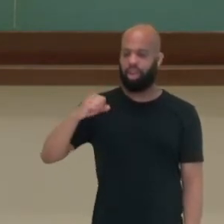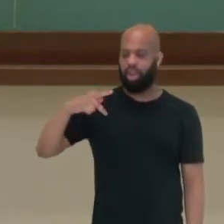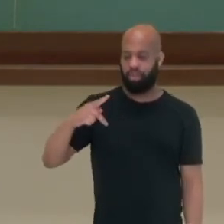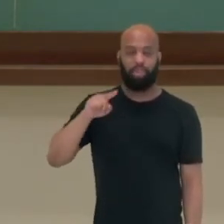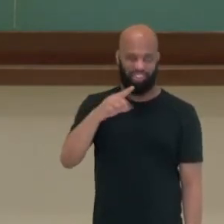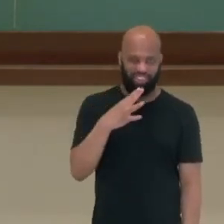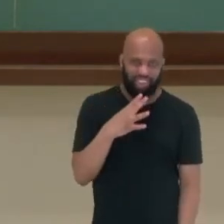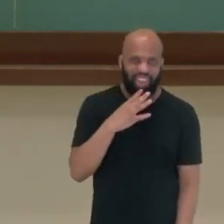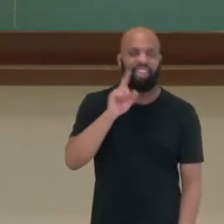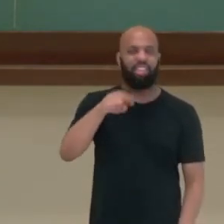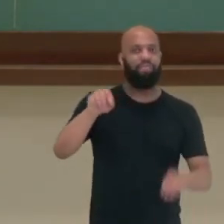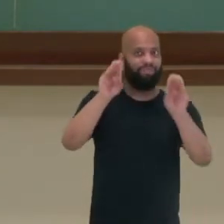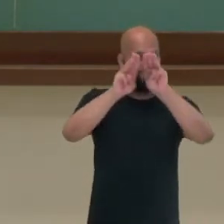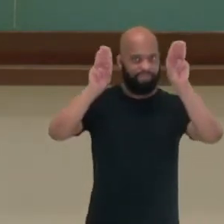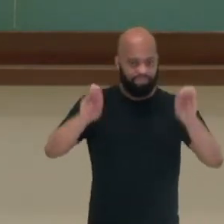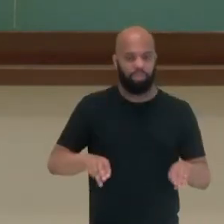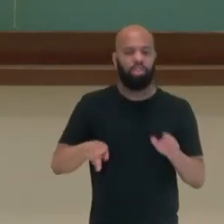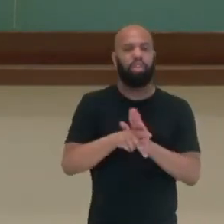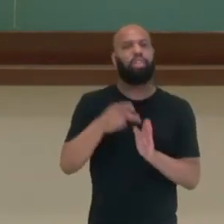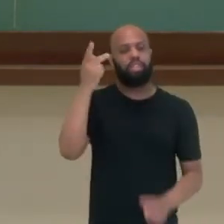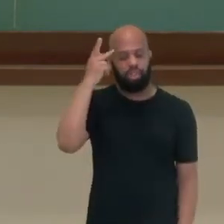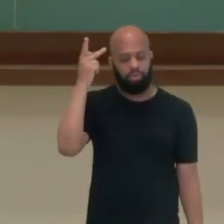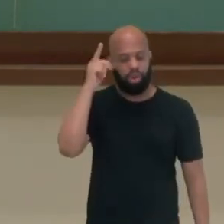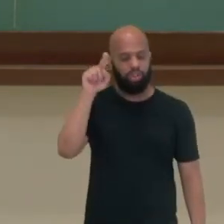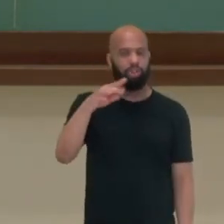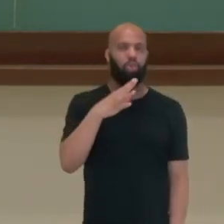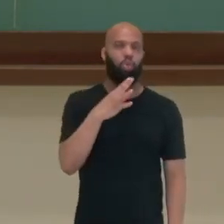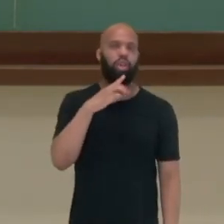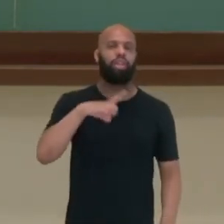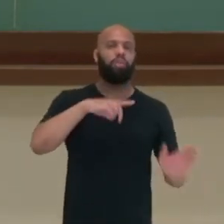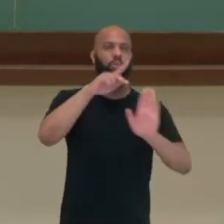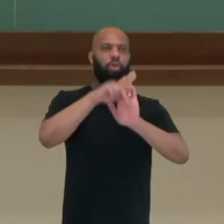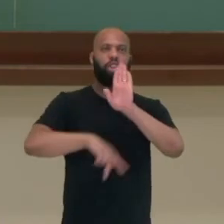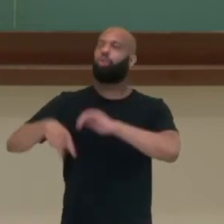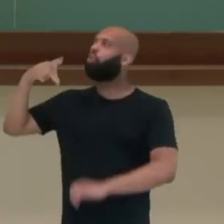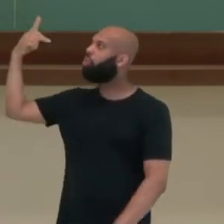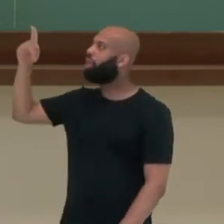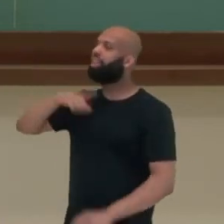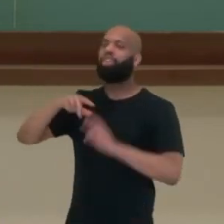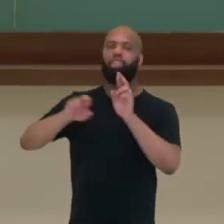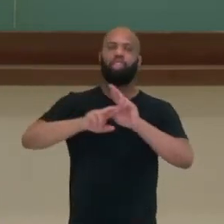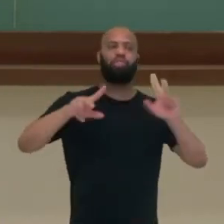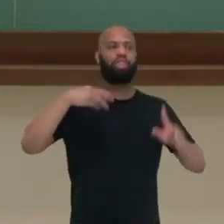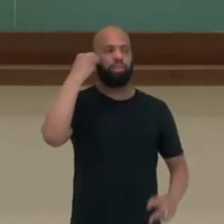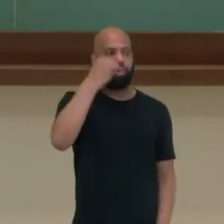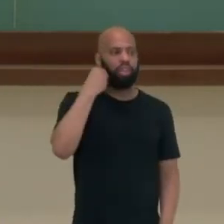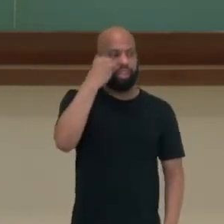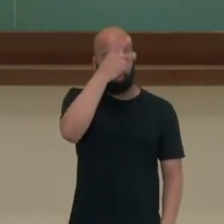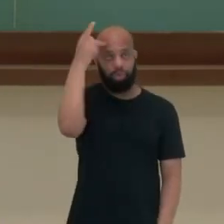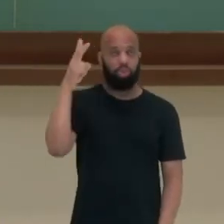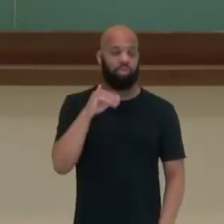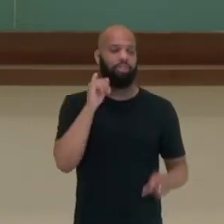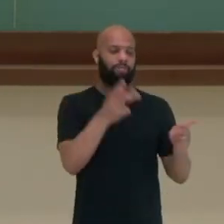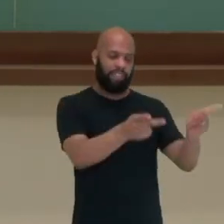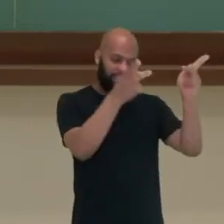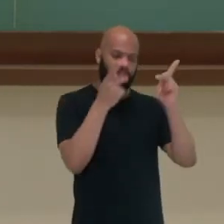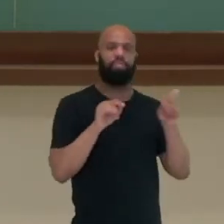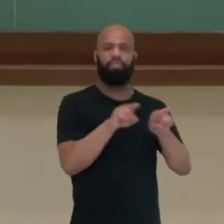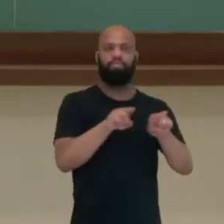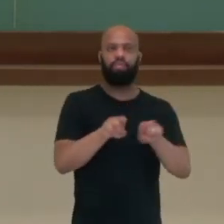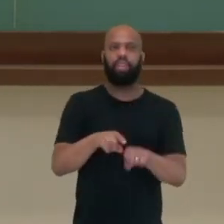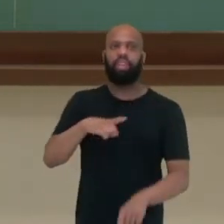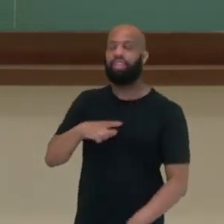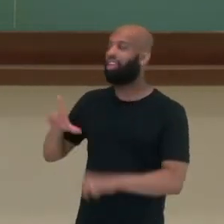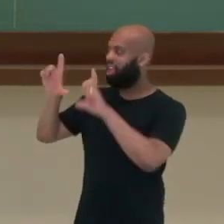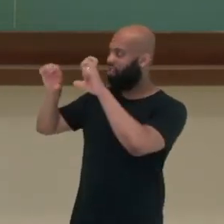o MASP? Você já pode, de repente, ter ido. Seus projetos oferecem diferentes experiências aos visitantes. Aqui a